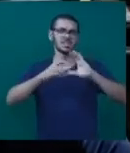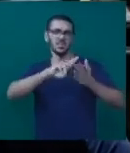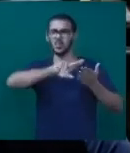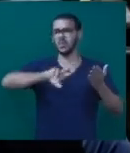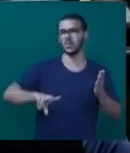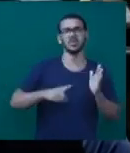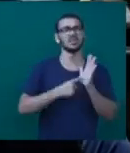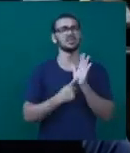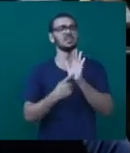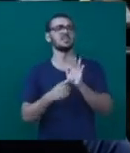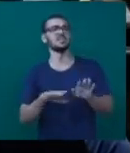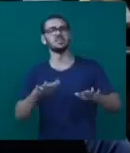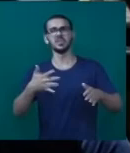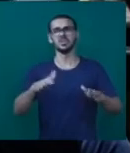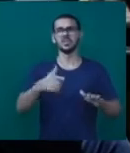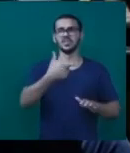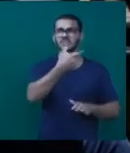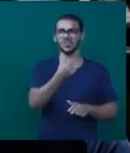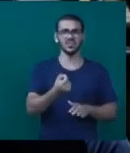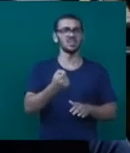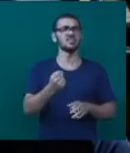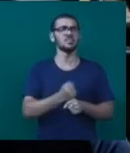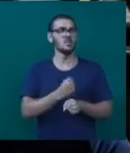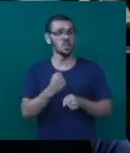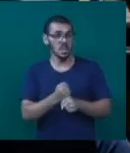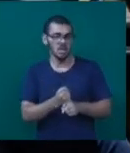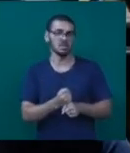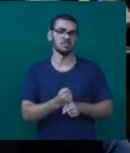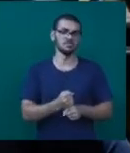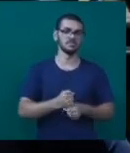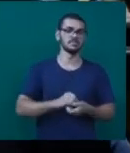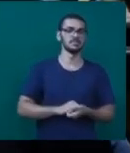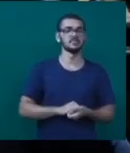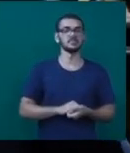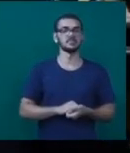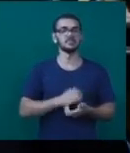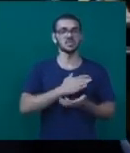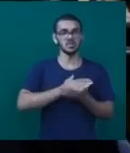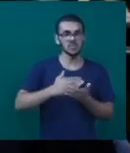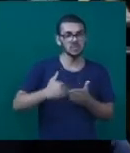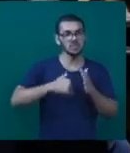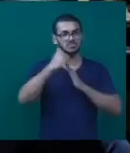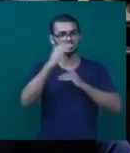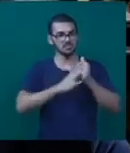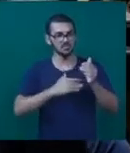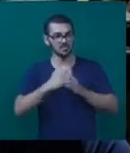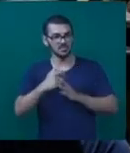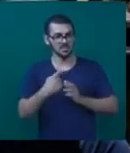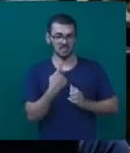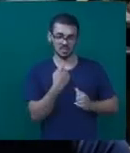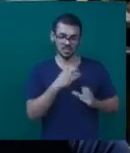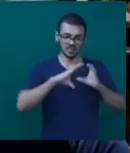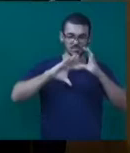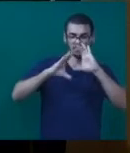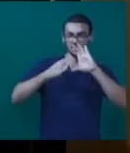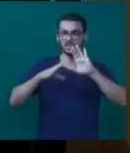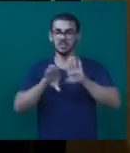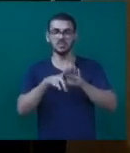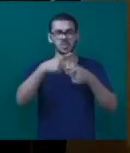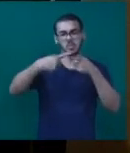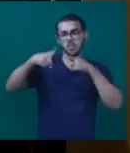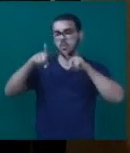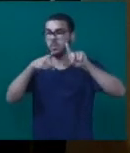apresentações, mais de 20 apresentações por ano. Foi quando eu comecei a minha carreira como solista, como cantora lírica também.